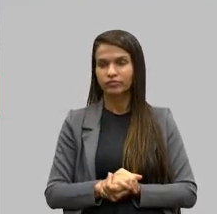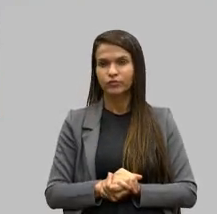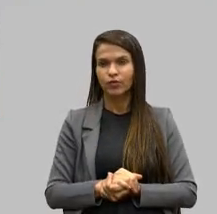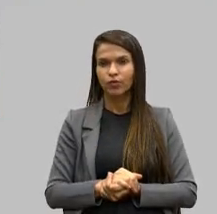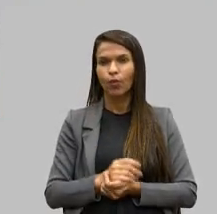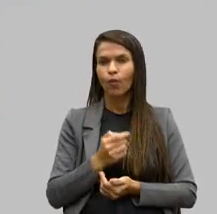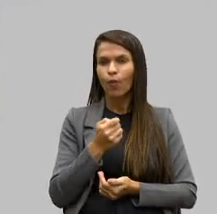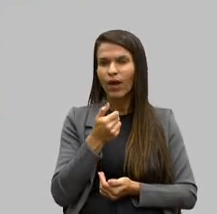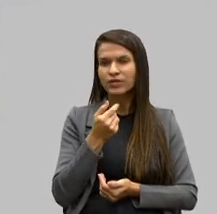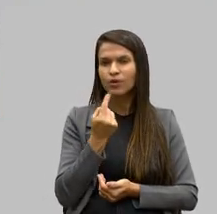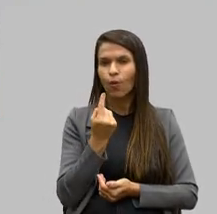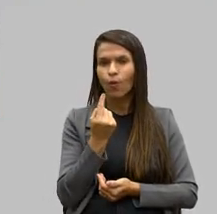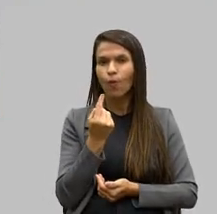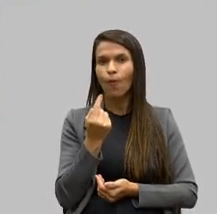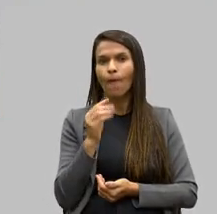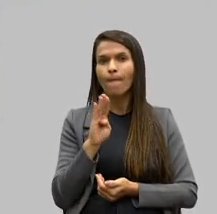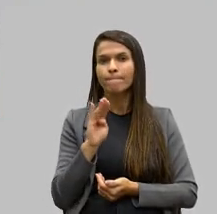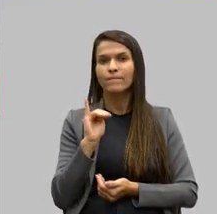,5 bilhão